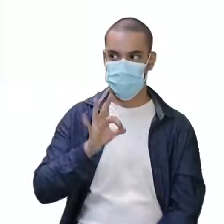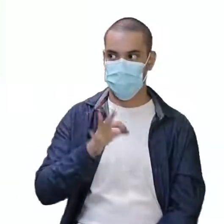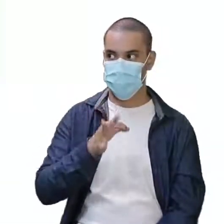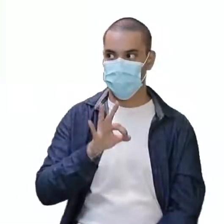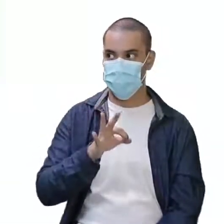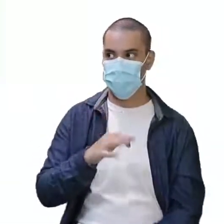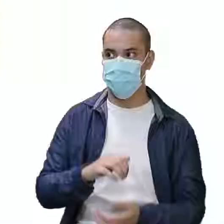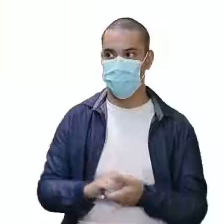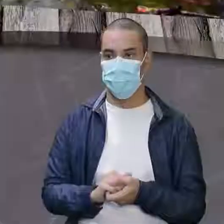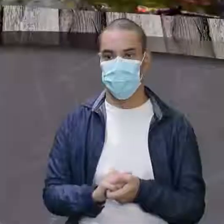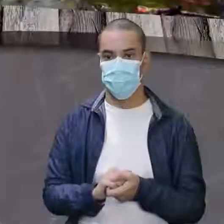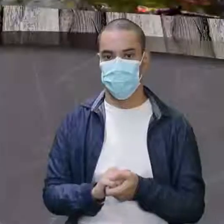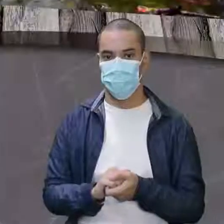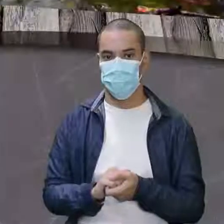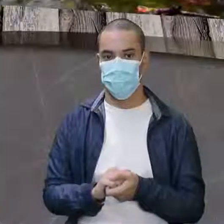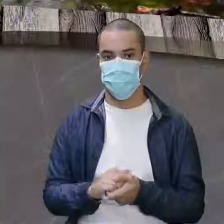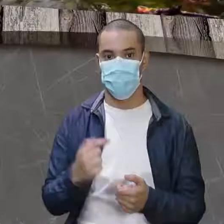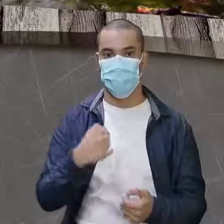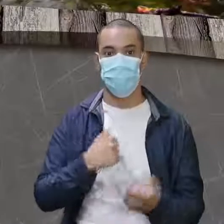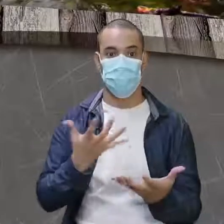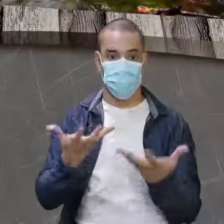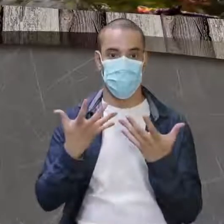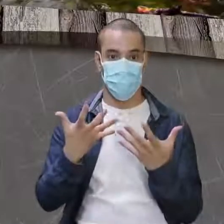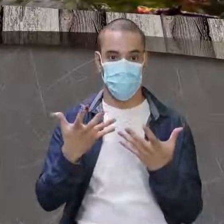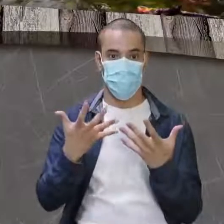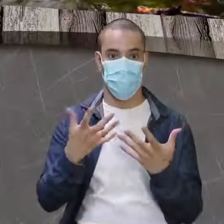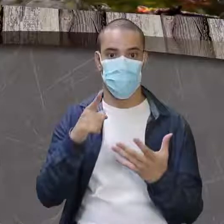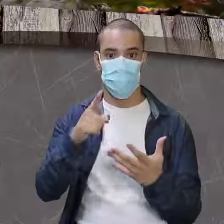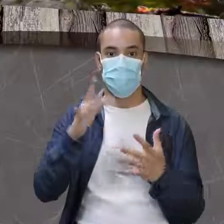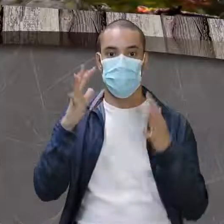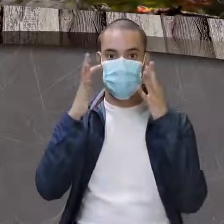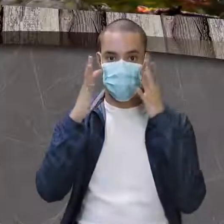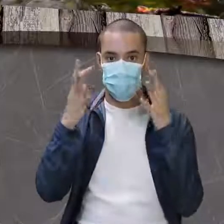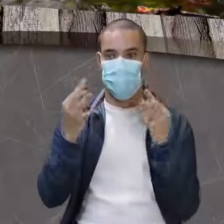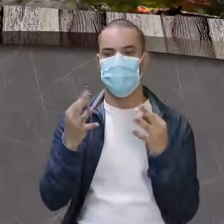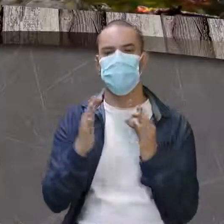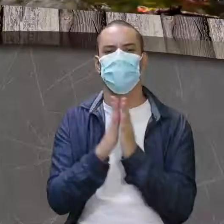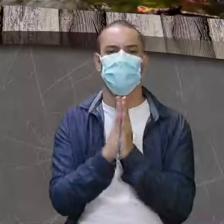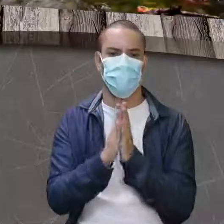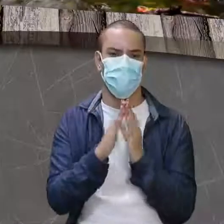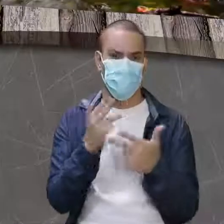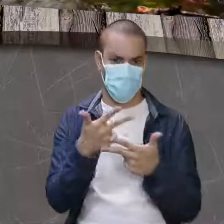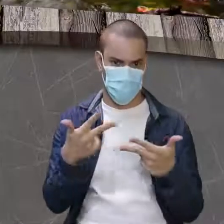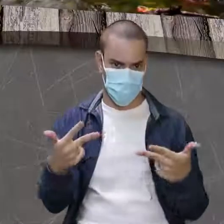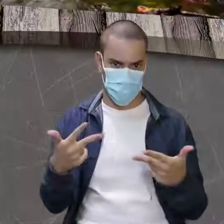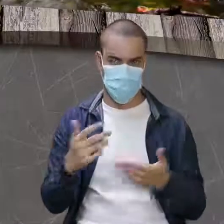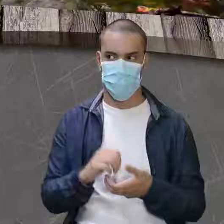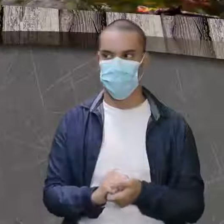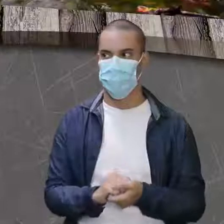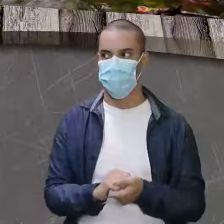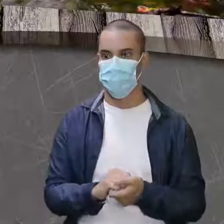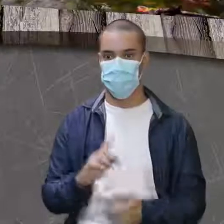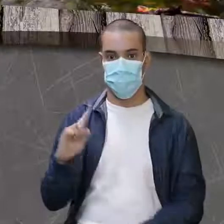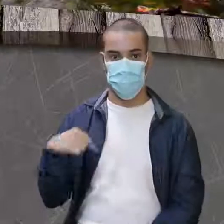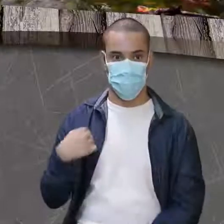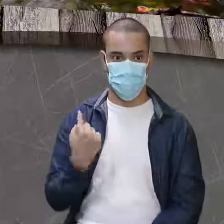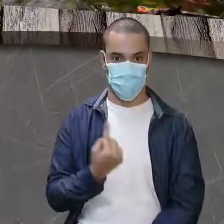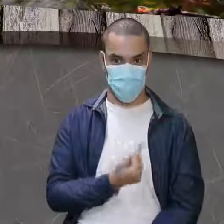certo? Eu quero que você preste atenção numa coisa.